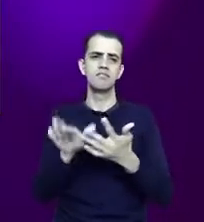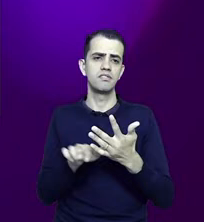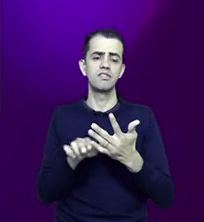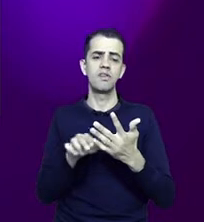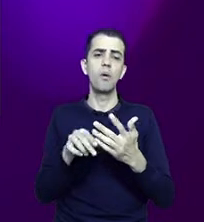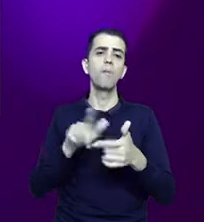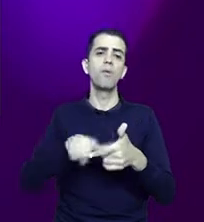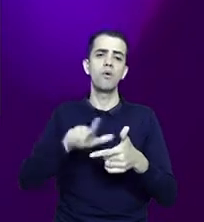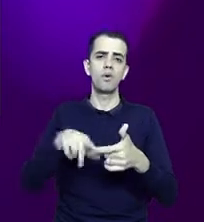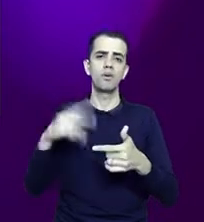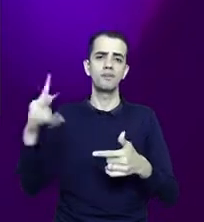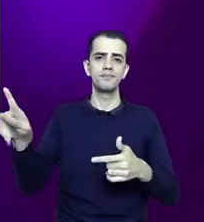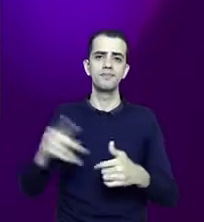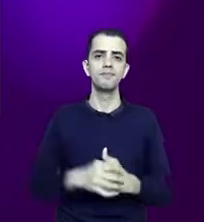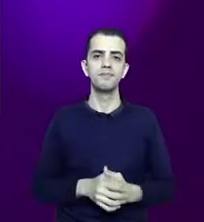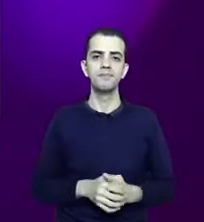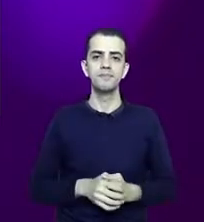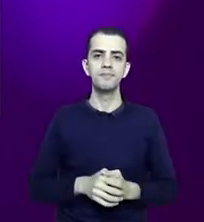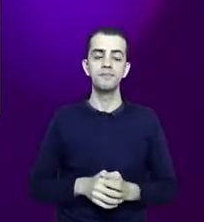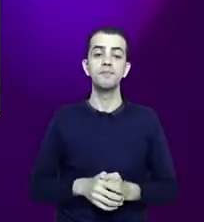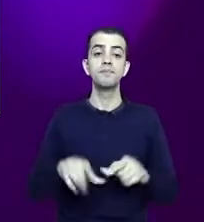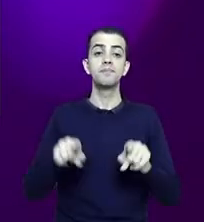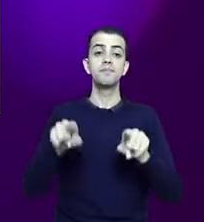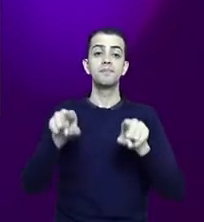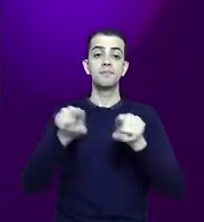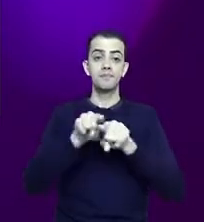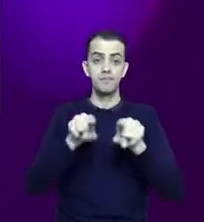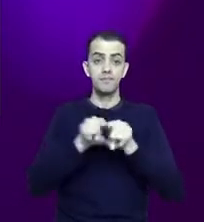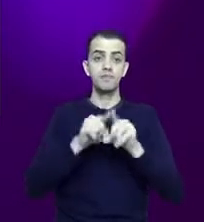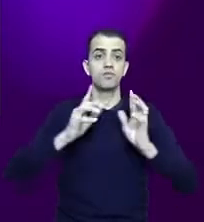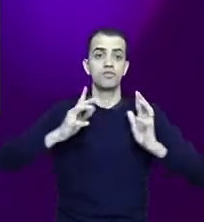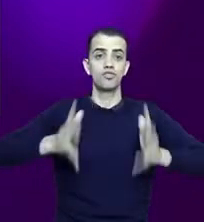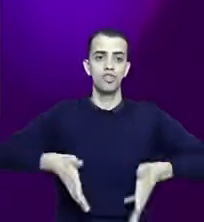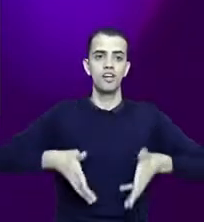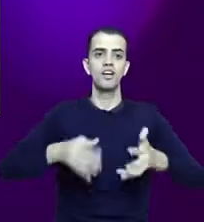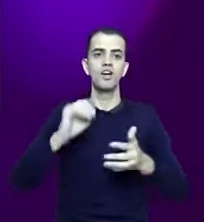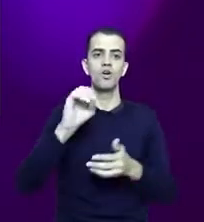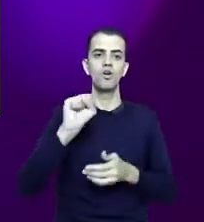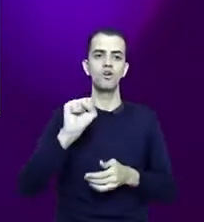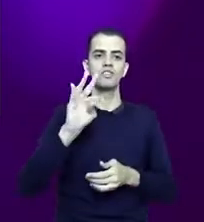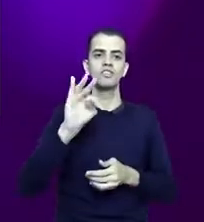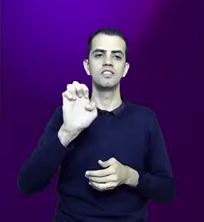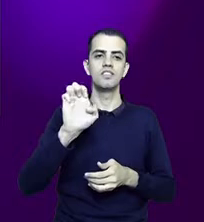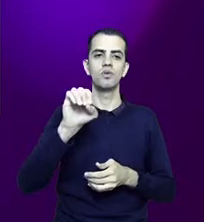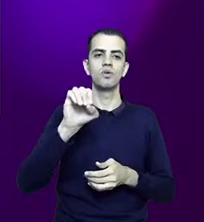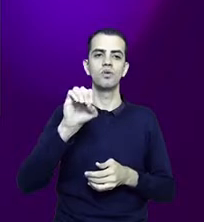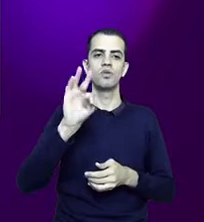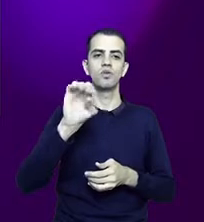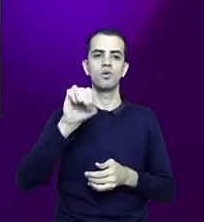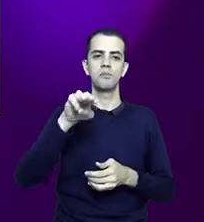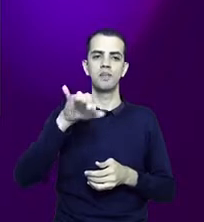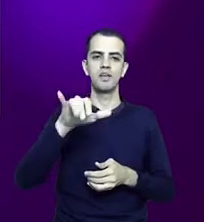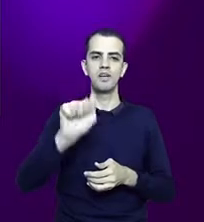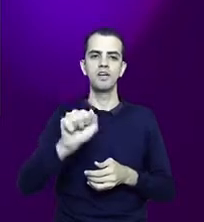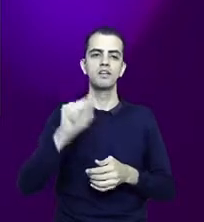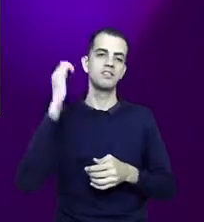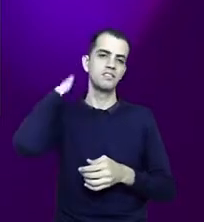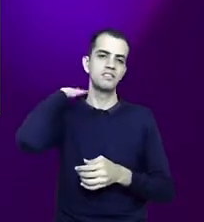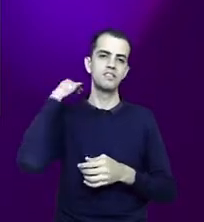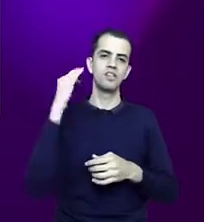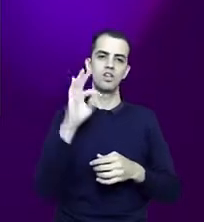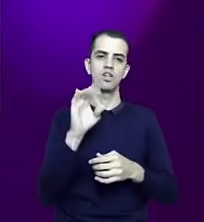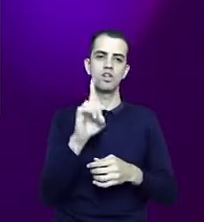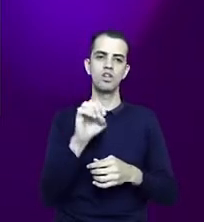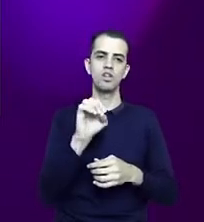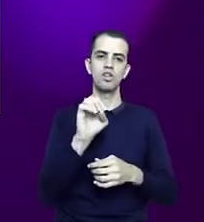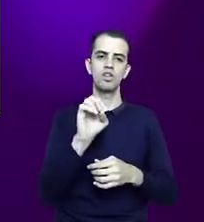intraarticular. Nós realizamos osteotomias dorsais ou volares, dependendo da região em que